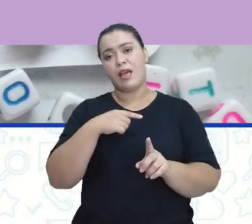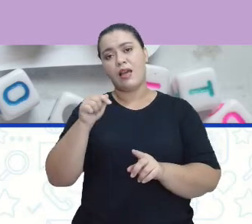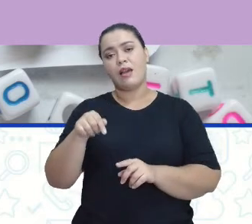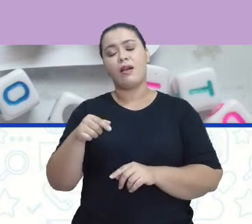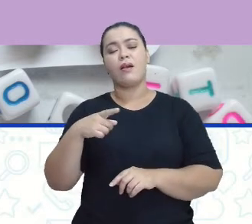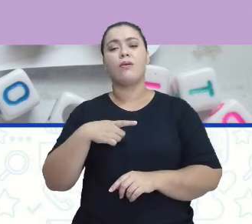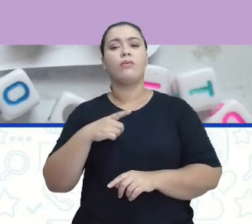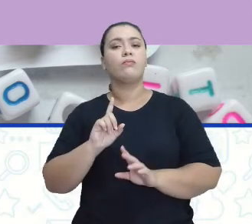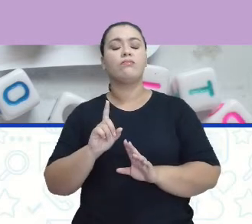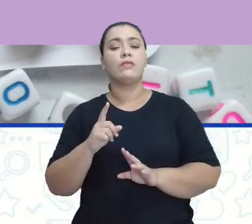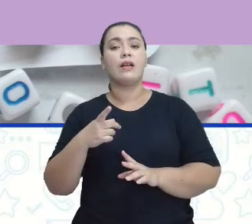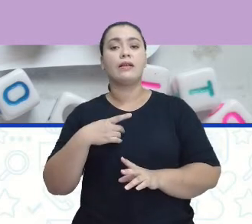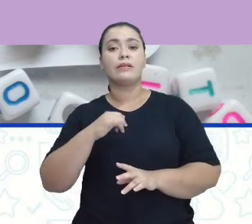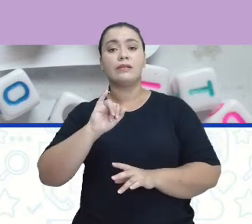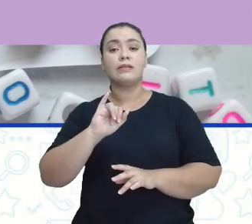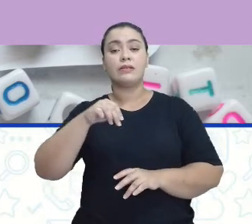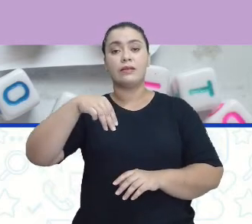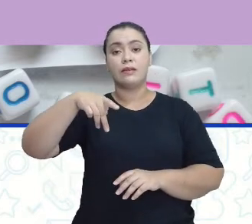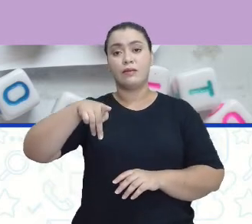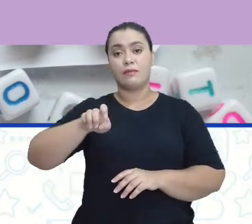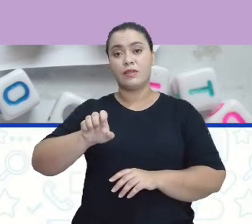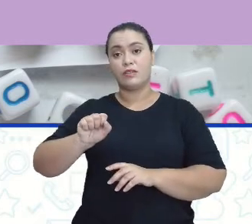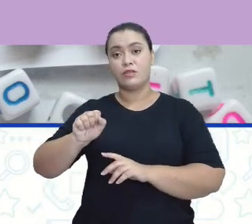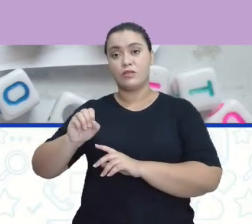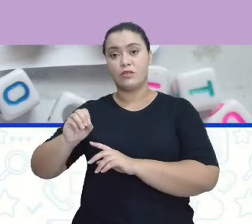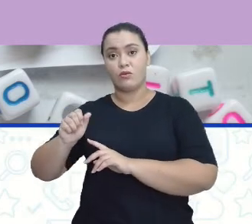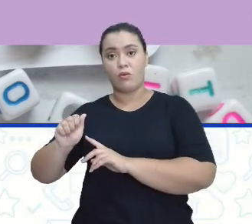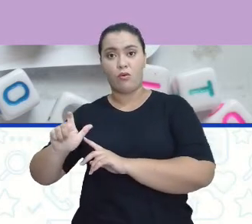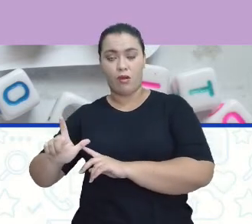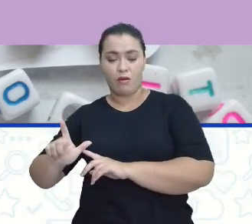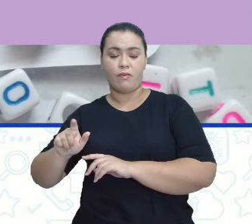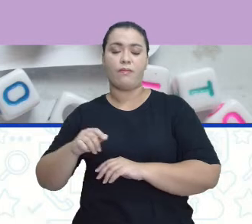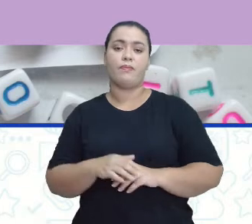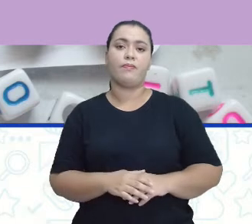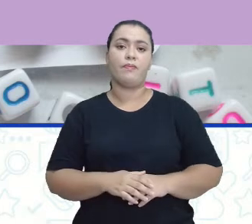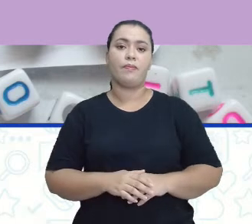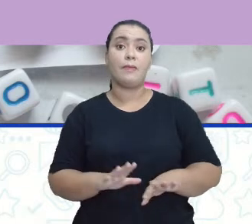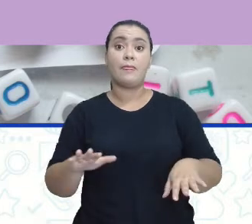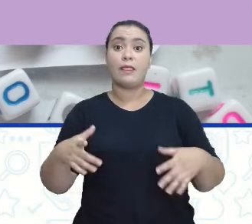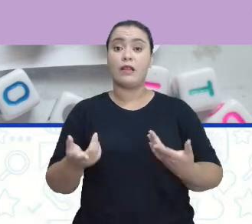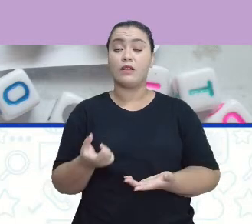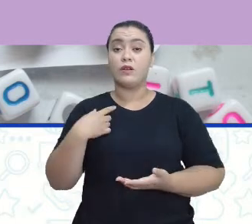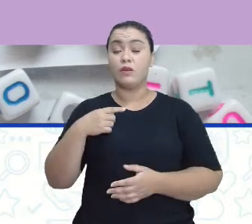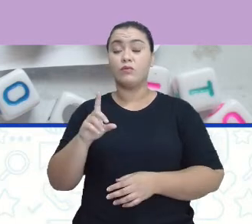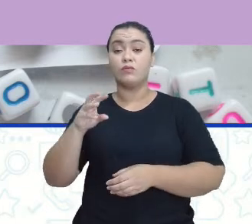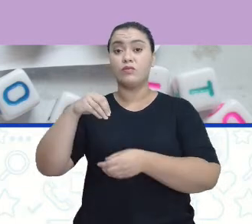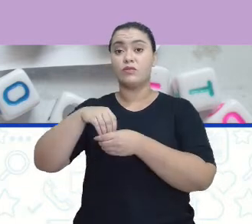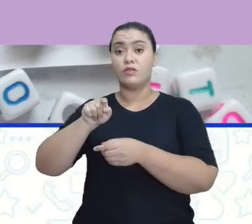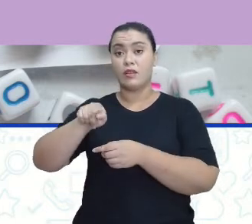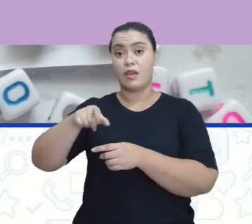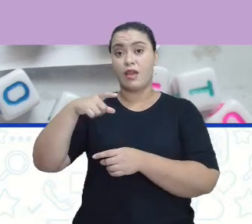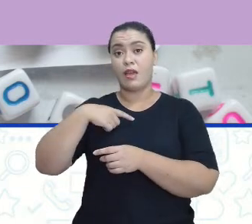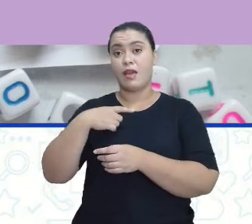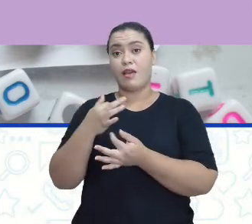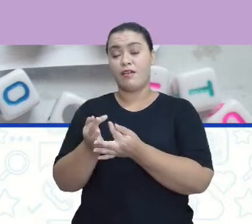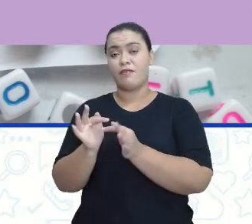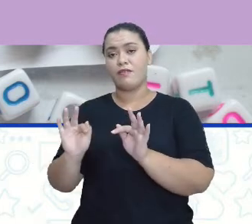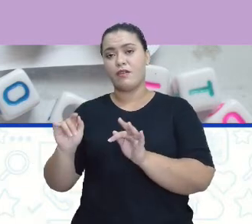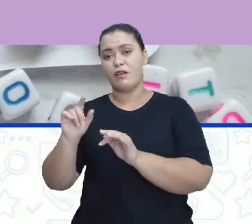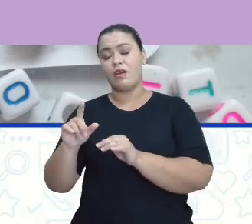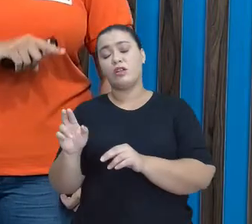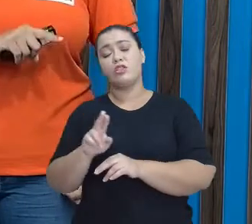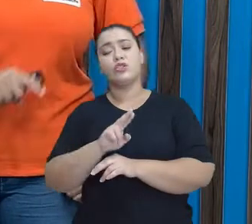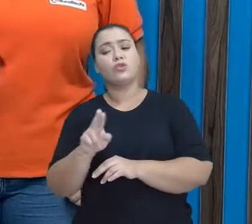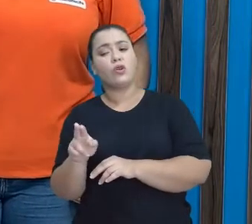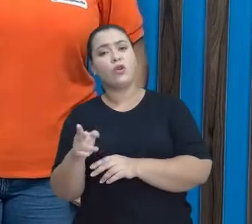terceira pessoa. Do singular, a gente já viu isso. O núcleo do predicado pode ser um verbo significativo, um nome